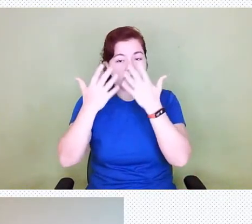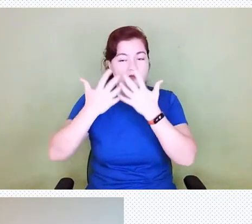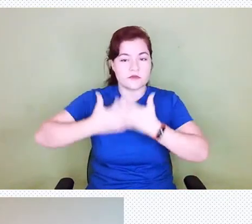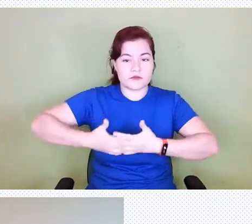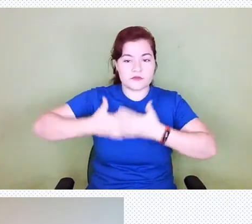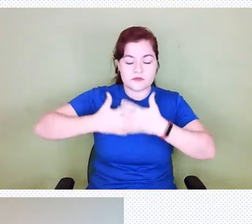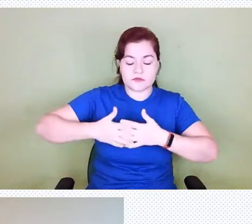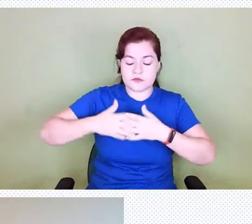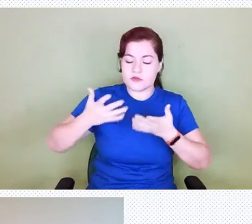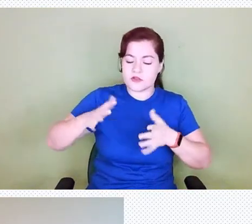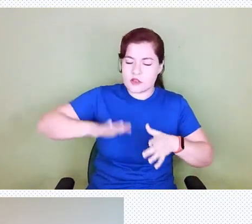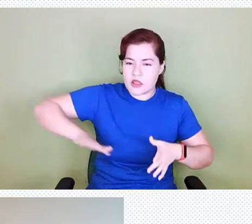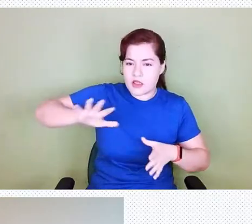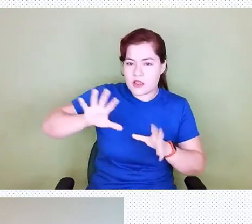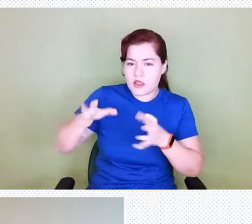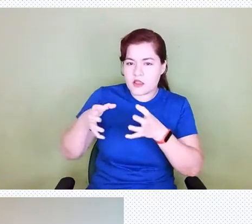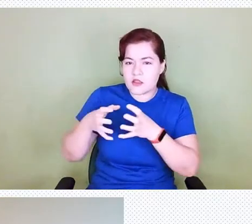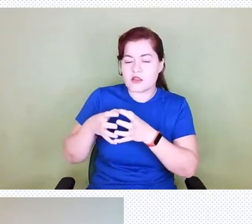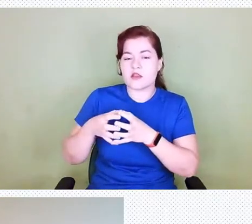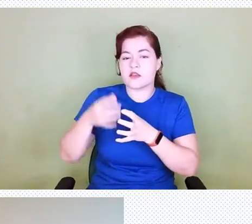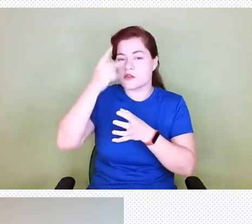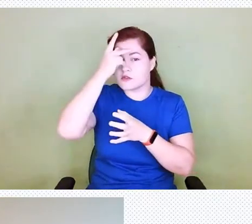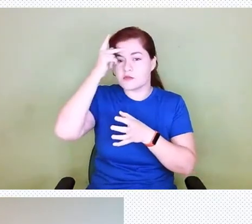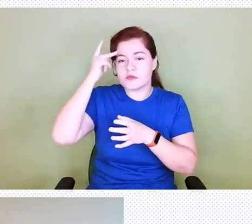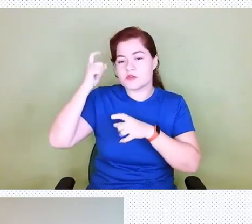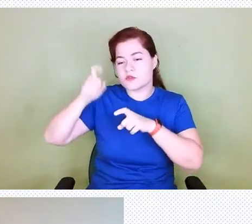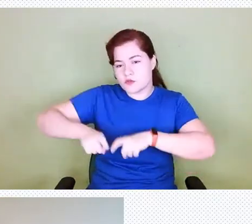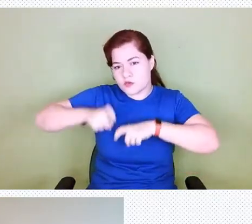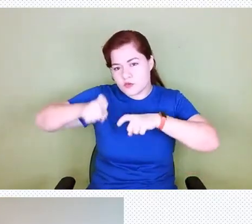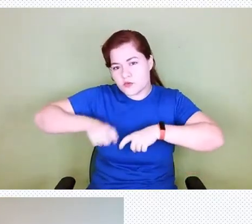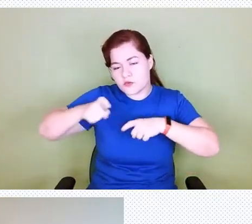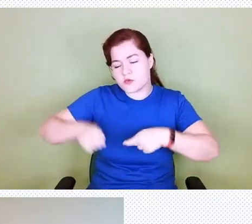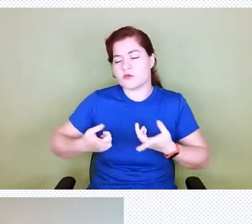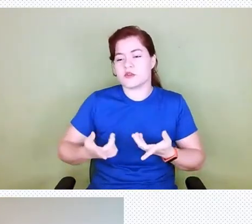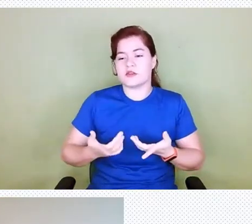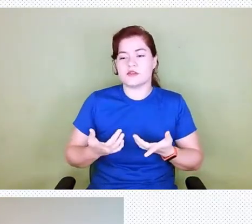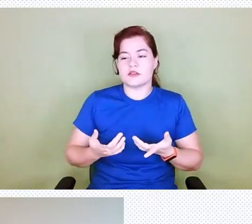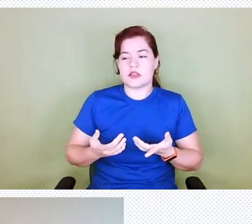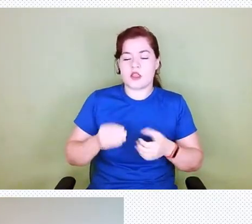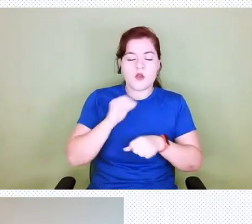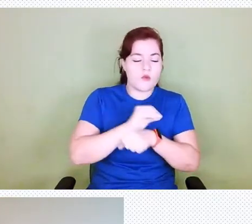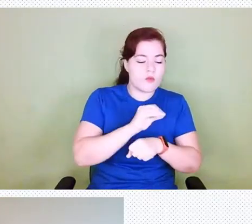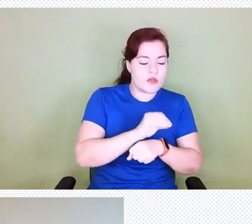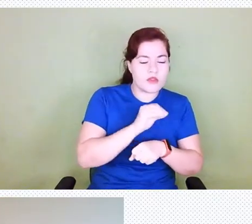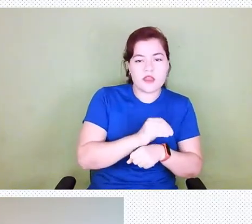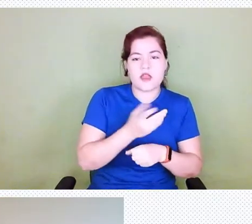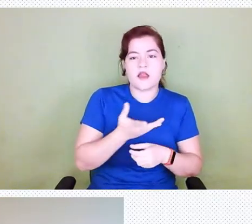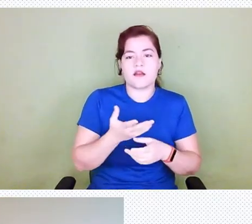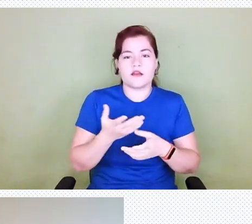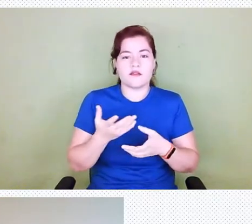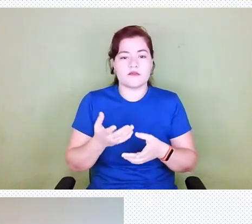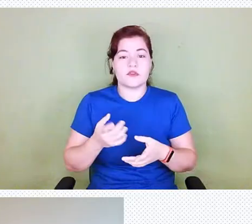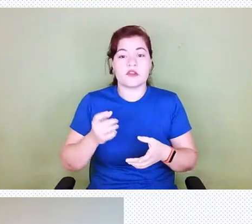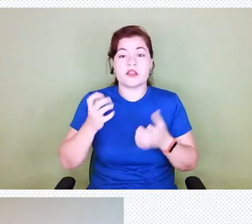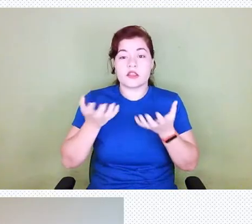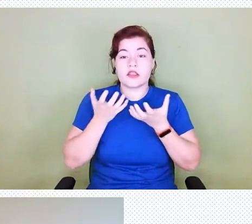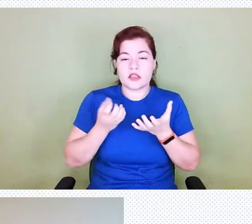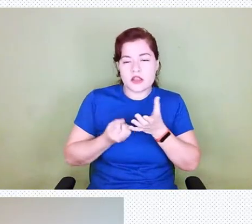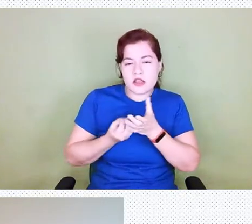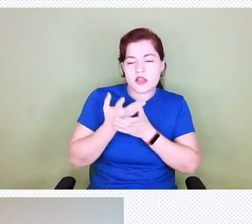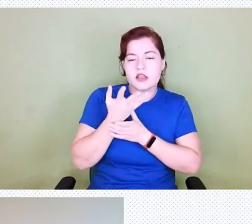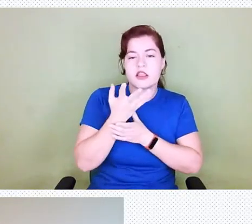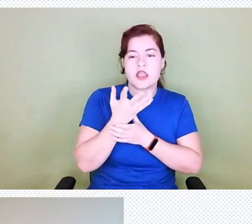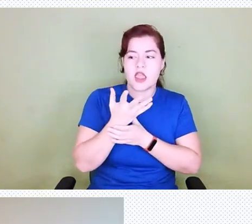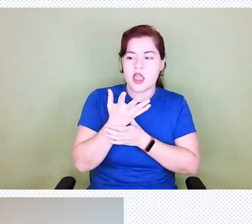de agricultores, de lavradores. Ele queria criar um símbolo que chegasse ao